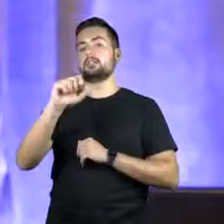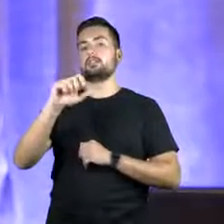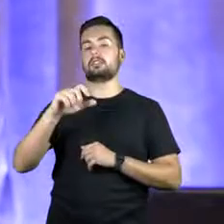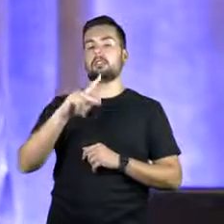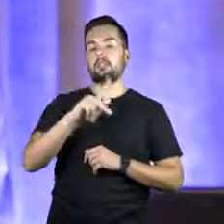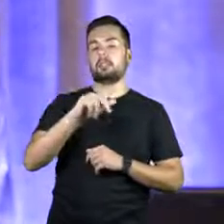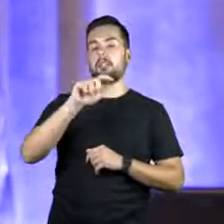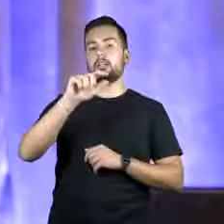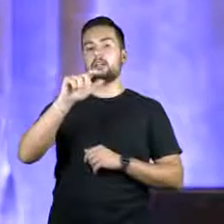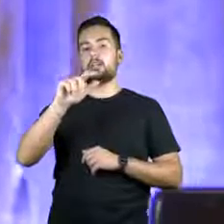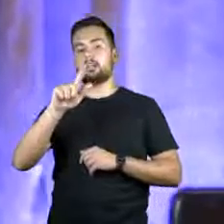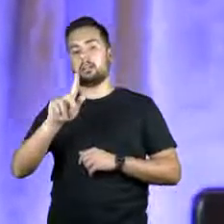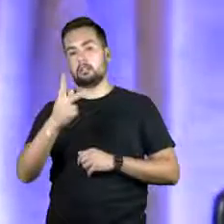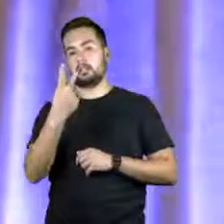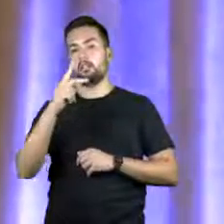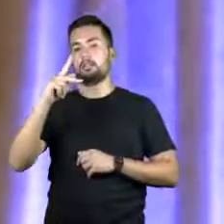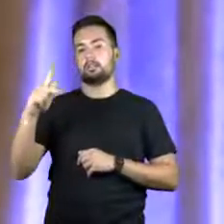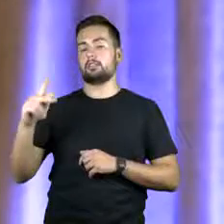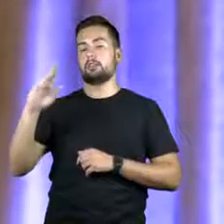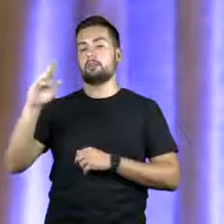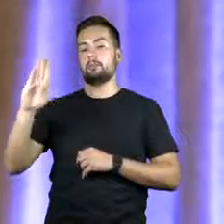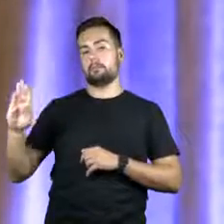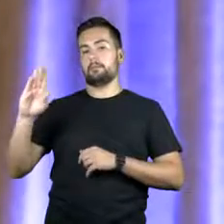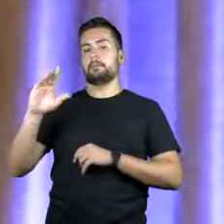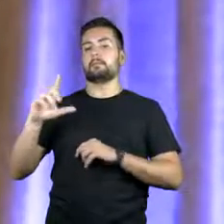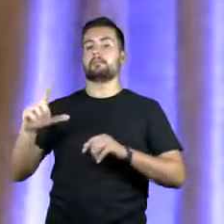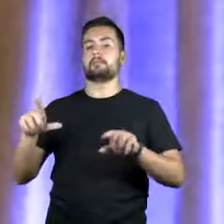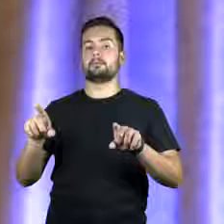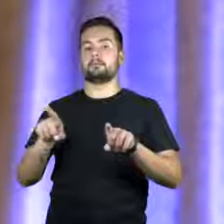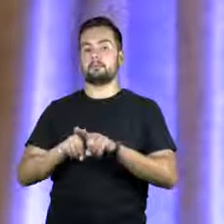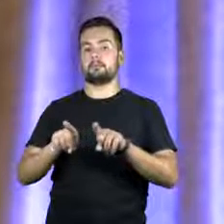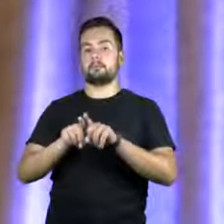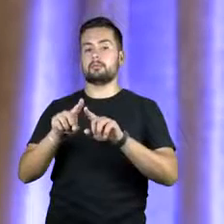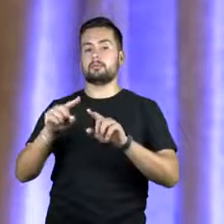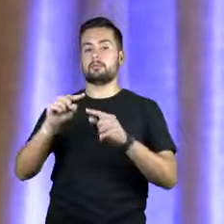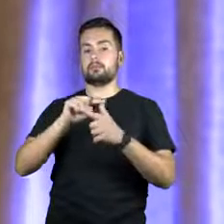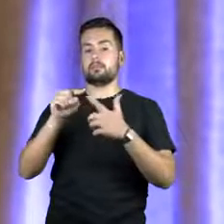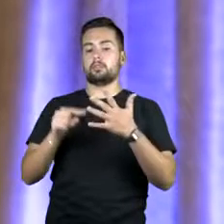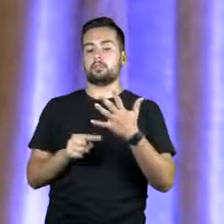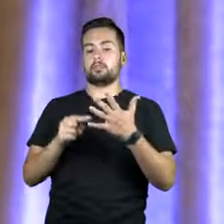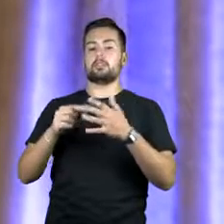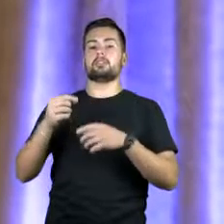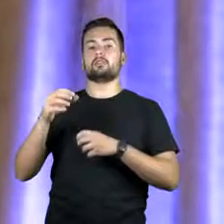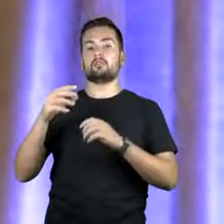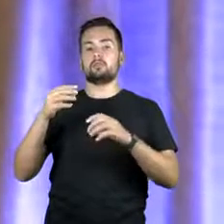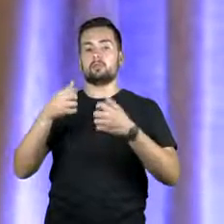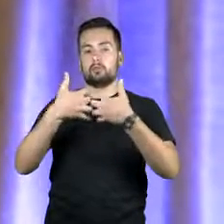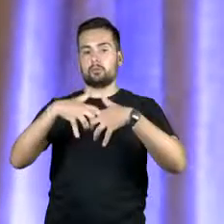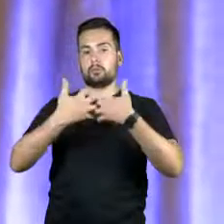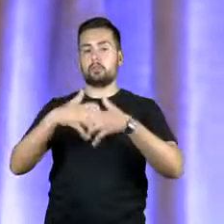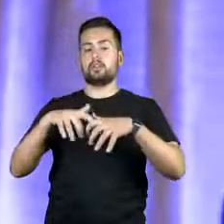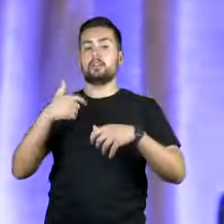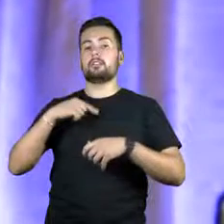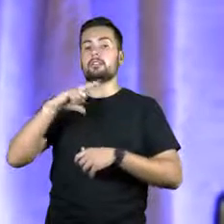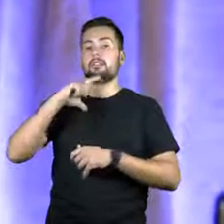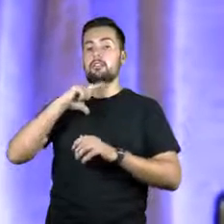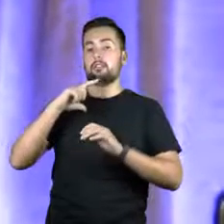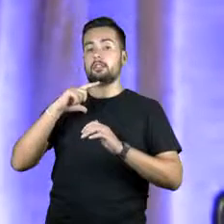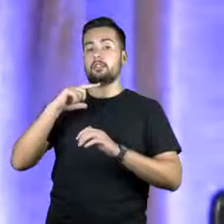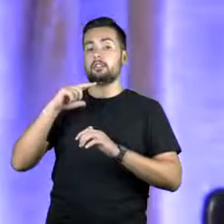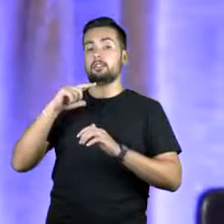vão ter basicamente? Vocês vão ter aqui no item de configurações, eu vou tentar voltar um pouquinho para tentar exemplificar isso, porque eu não estou com o software aqui. Né?